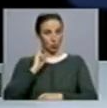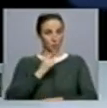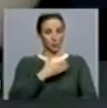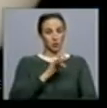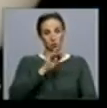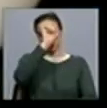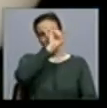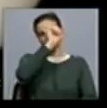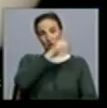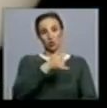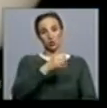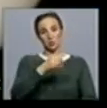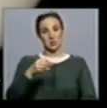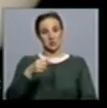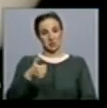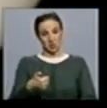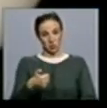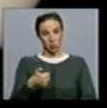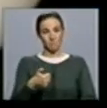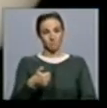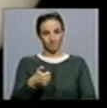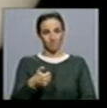janeiro de 2005, a sonda Huygens,